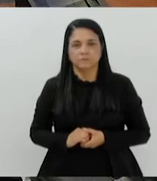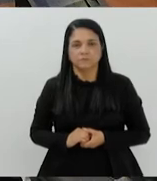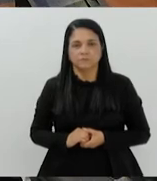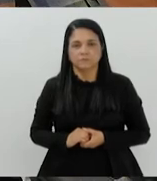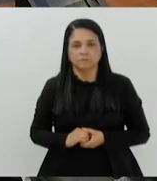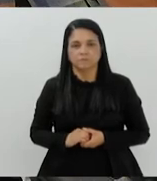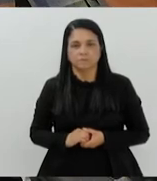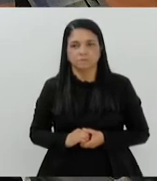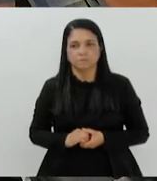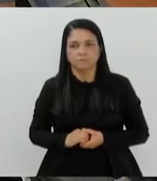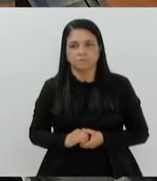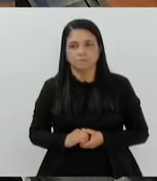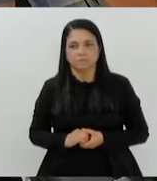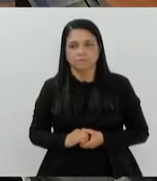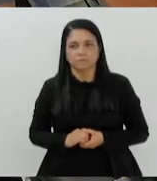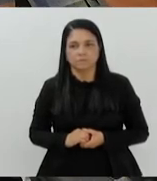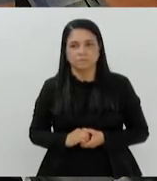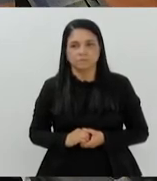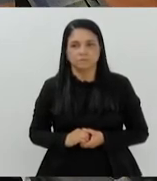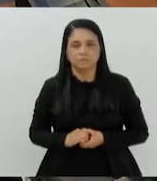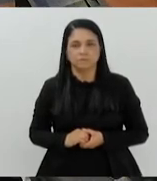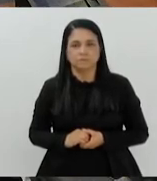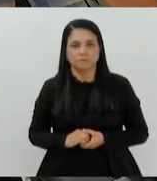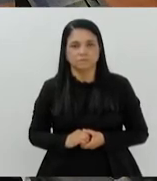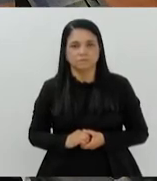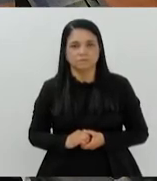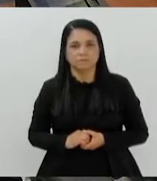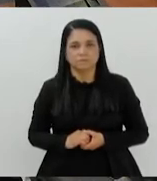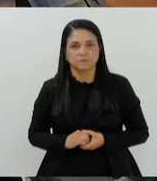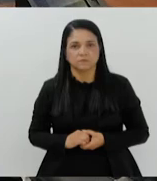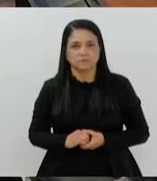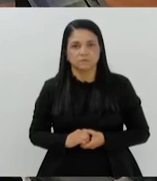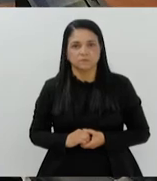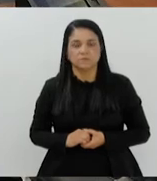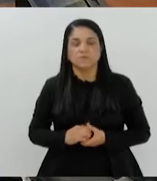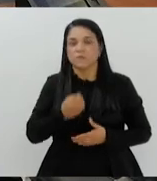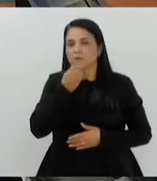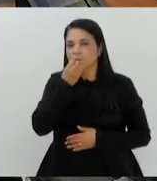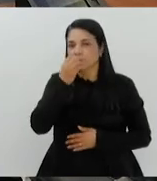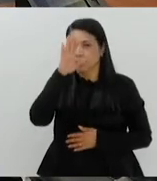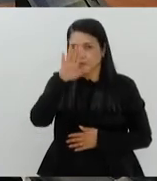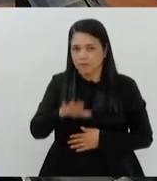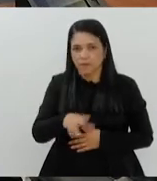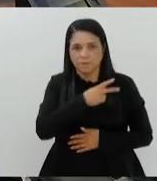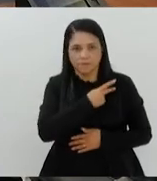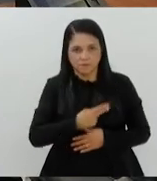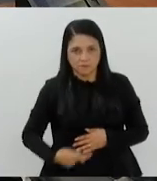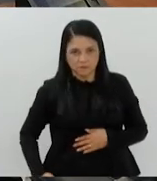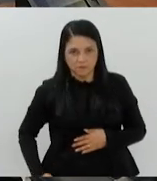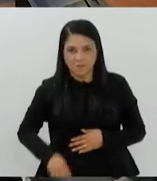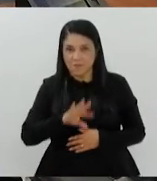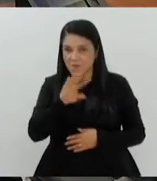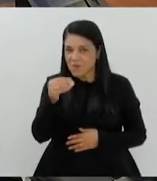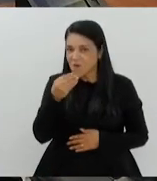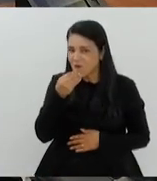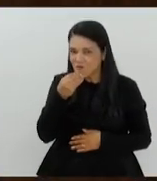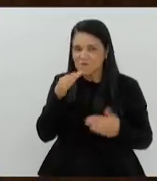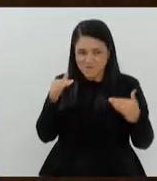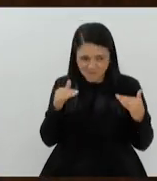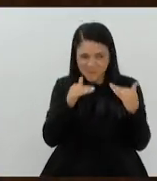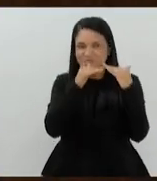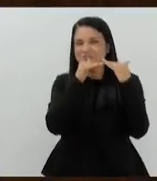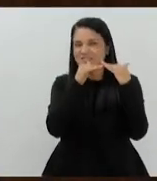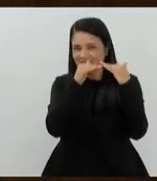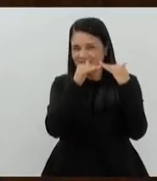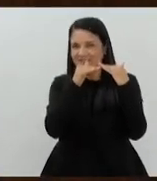Que sorte, justamente nesse projeto. Boa tarde, presidenta. Por óbvio, parecer favorável.